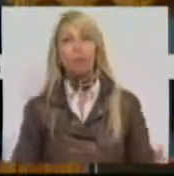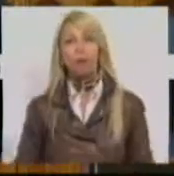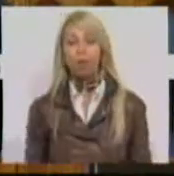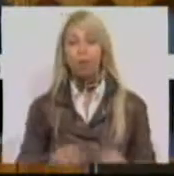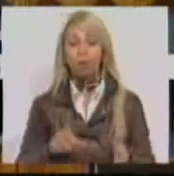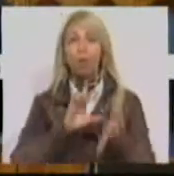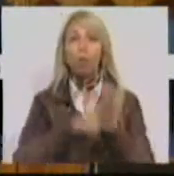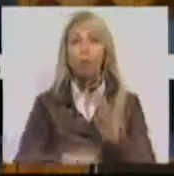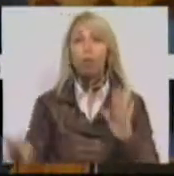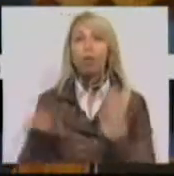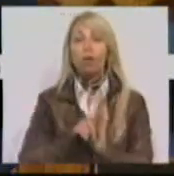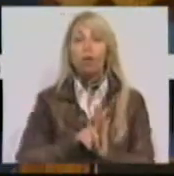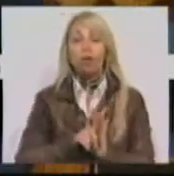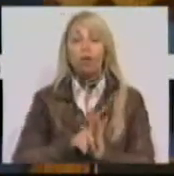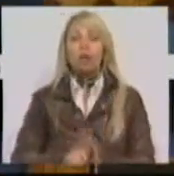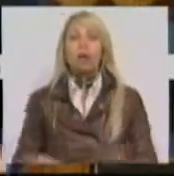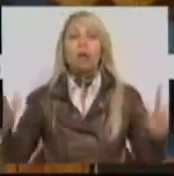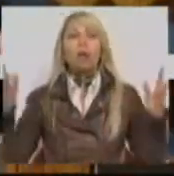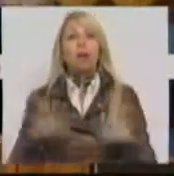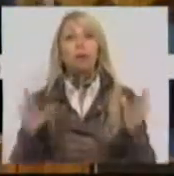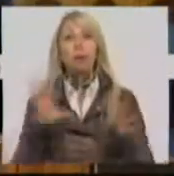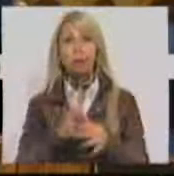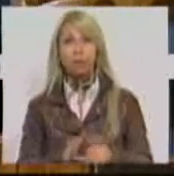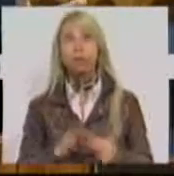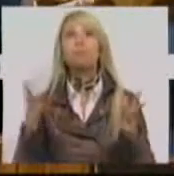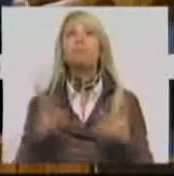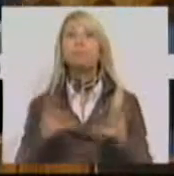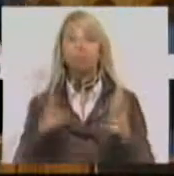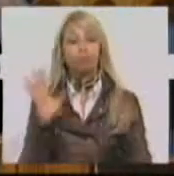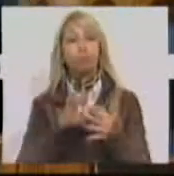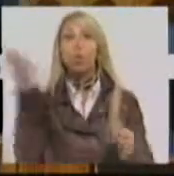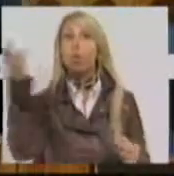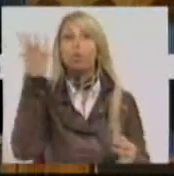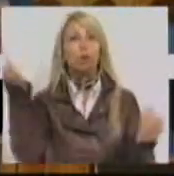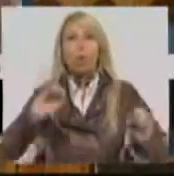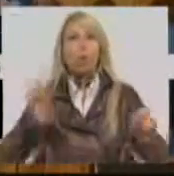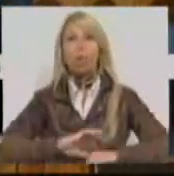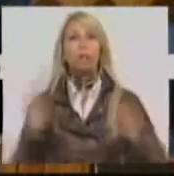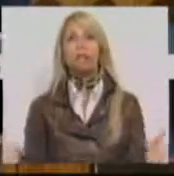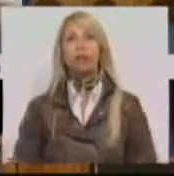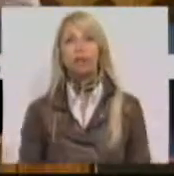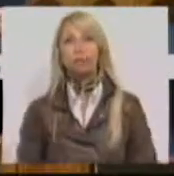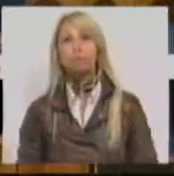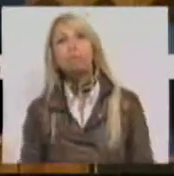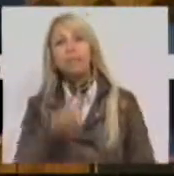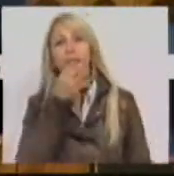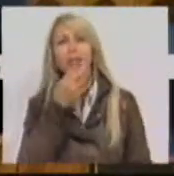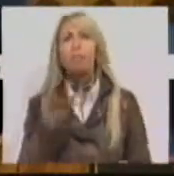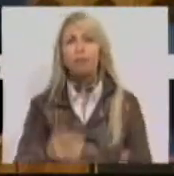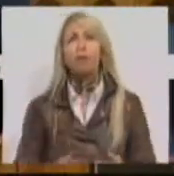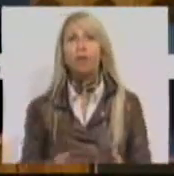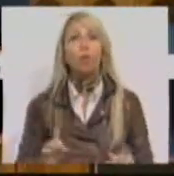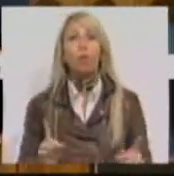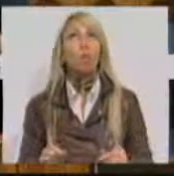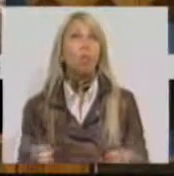lei, em termos orçamentais, o orçamento relativamente à cultura já não existe. Estamos a falar, não estamos a falar